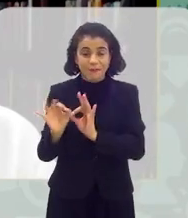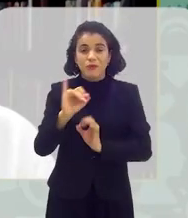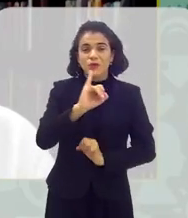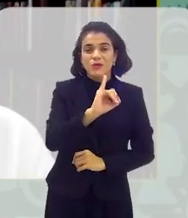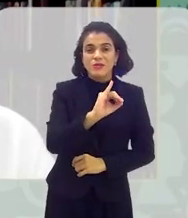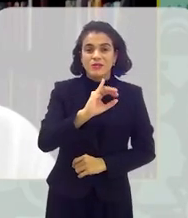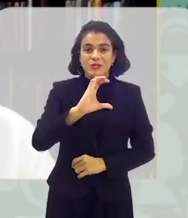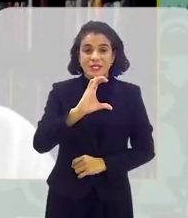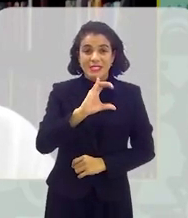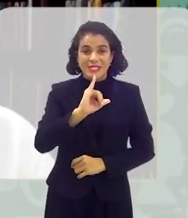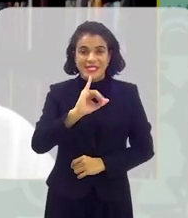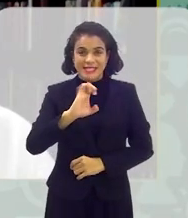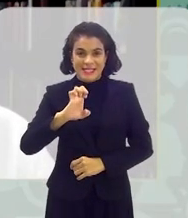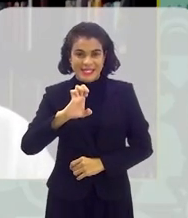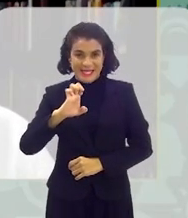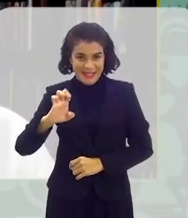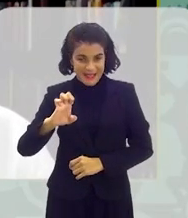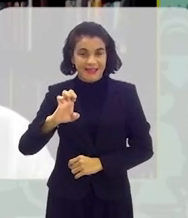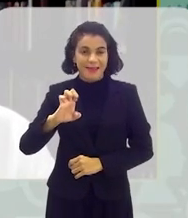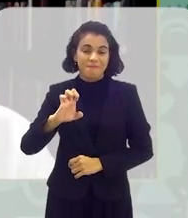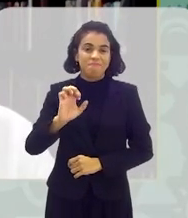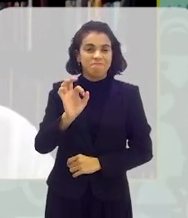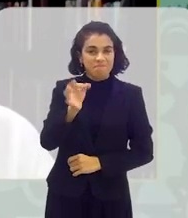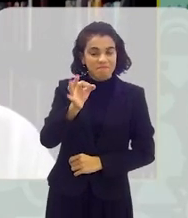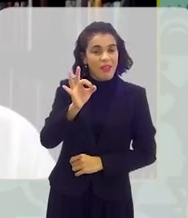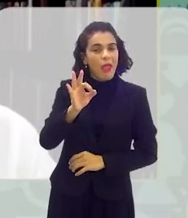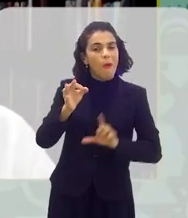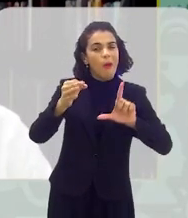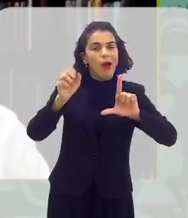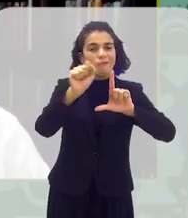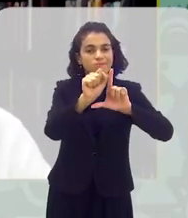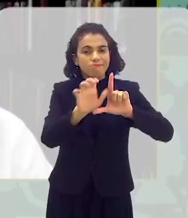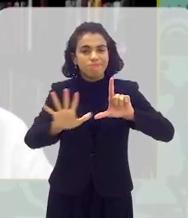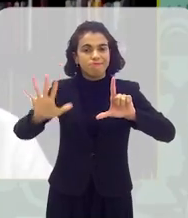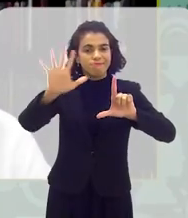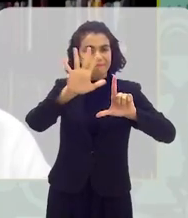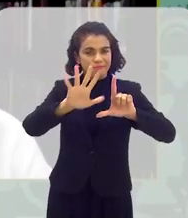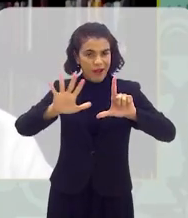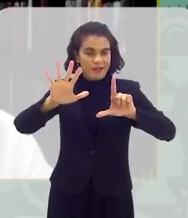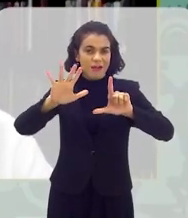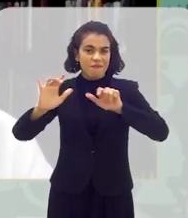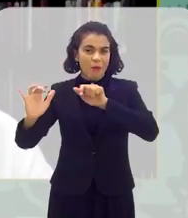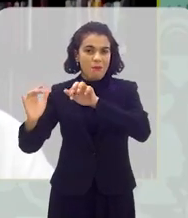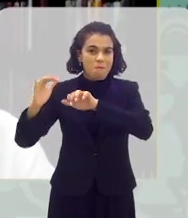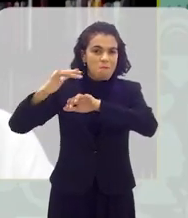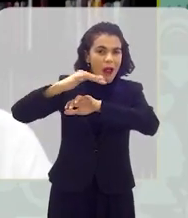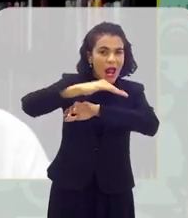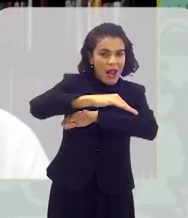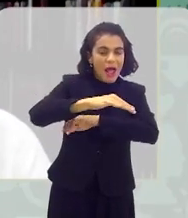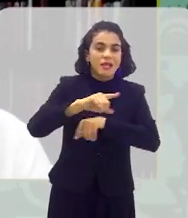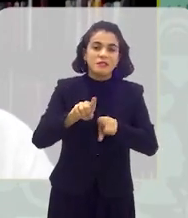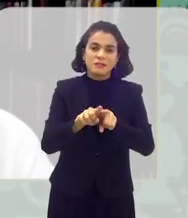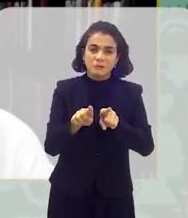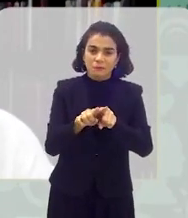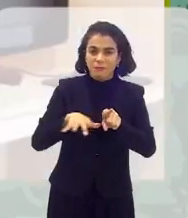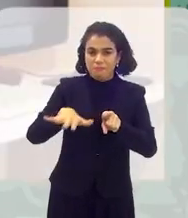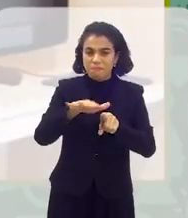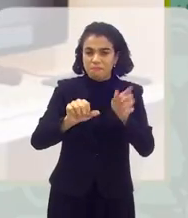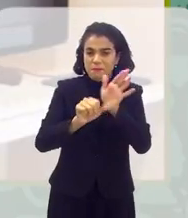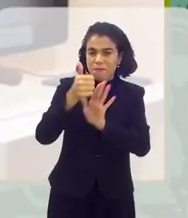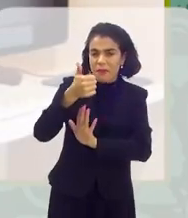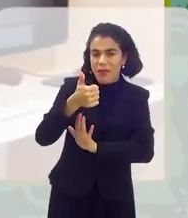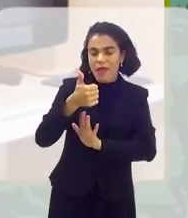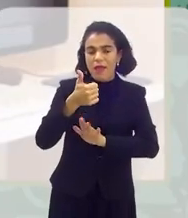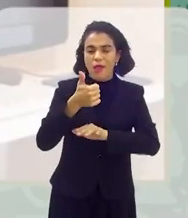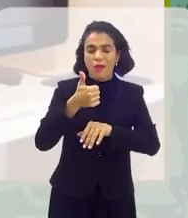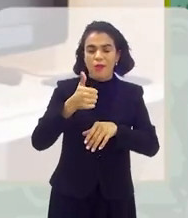jovem que está assistindo a gente já escutou falar da série é uma plataforma super acessada né uma associação super conhecida nessa parte de